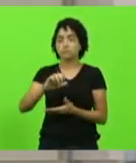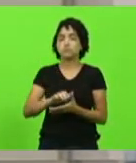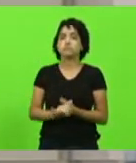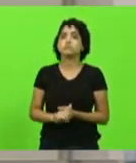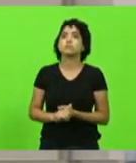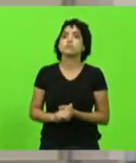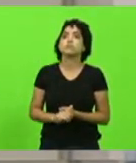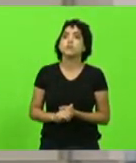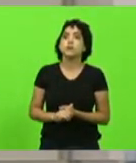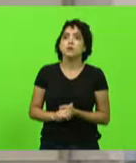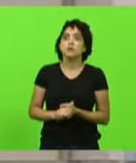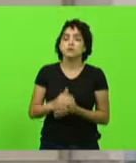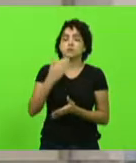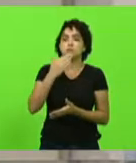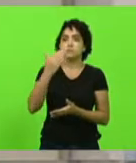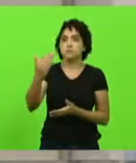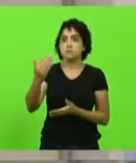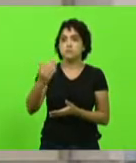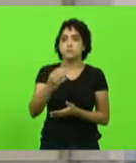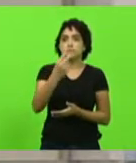169/2022 e o requerimento número